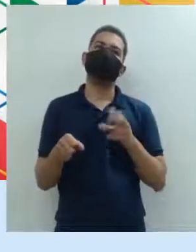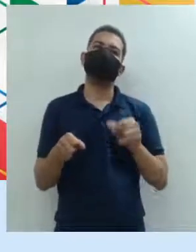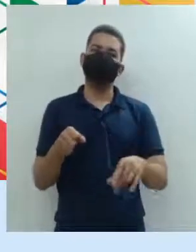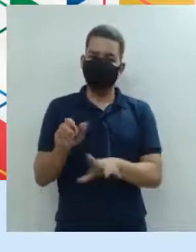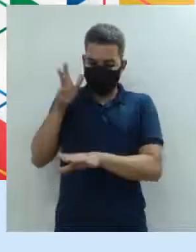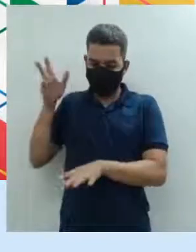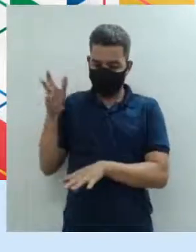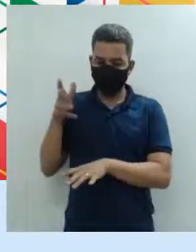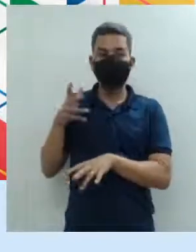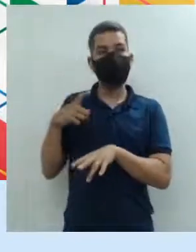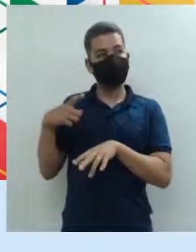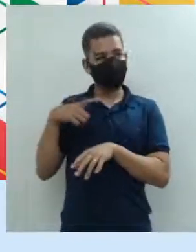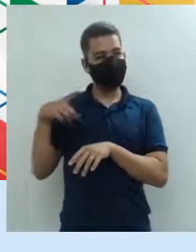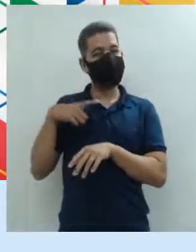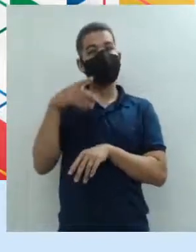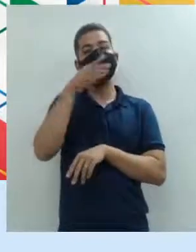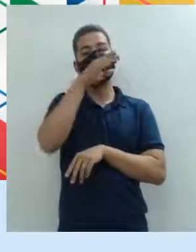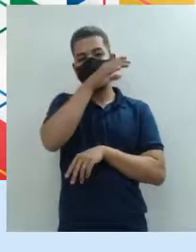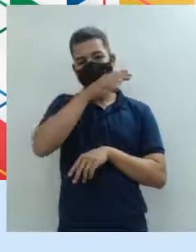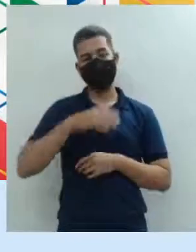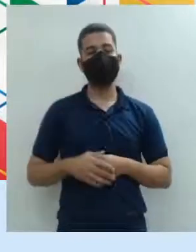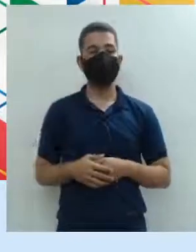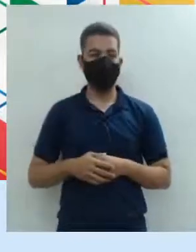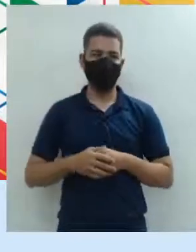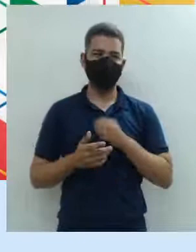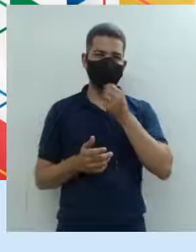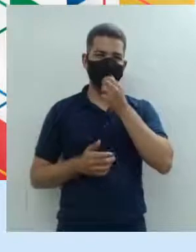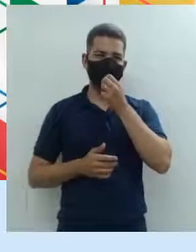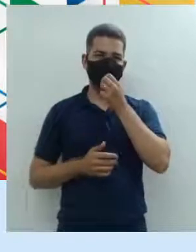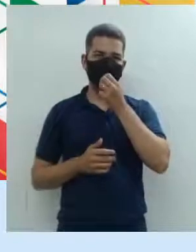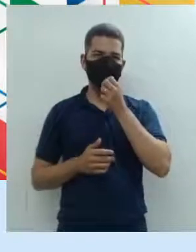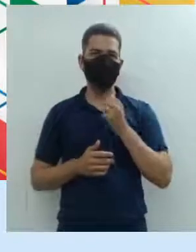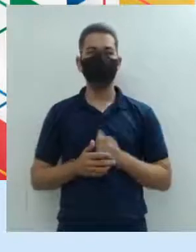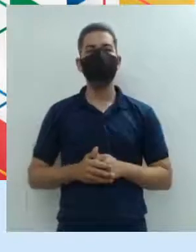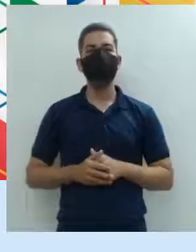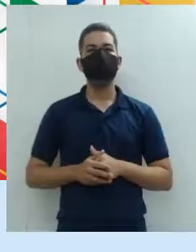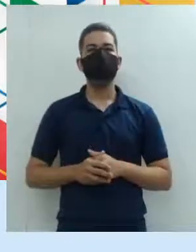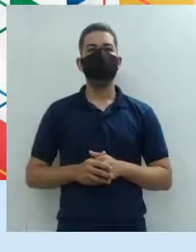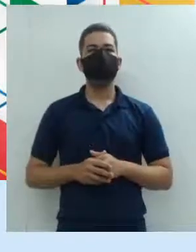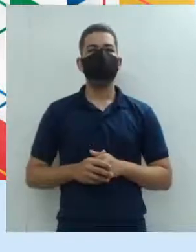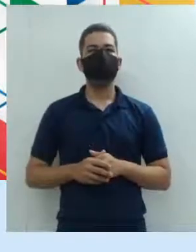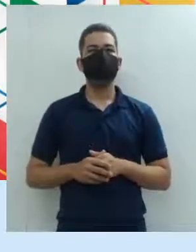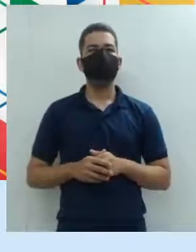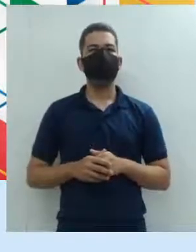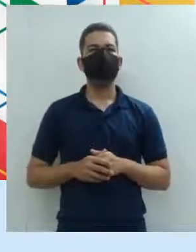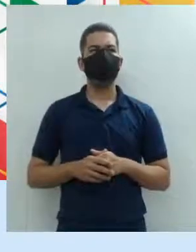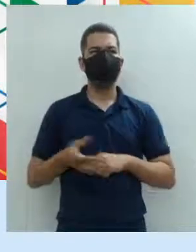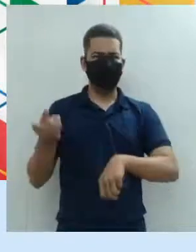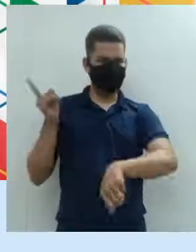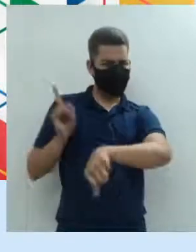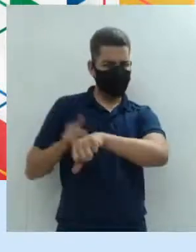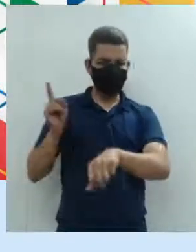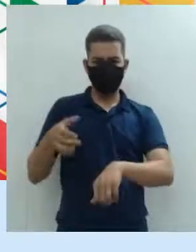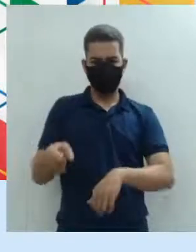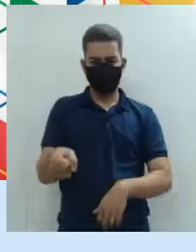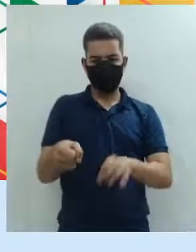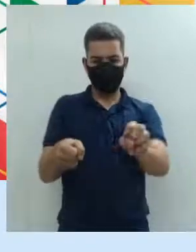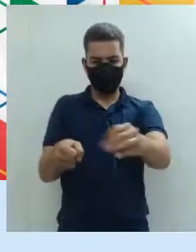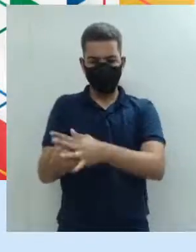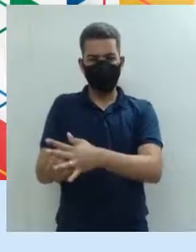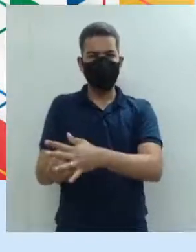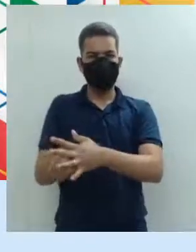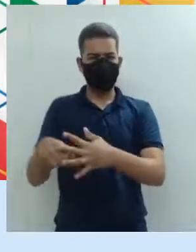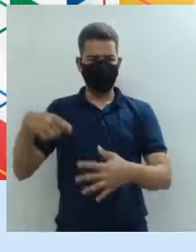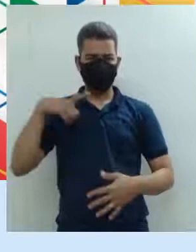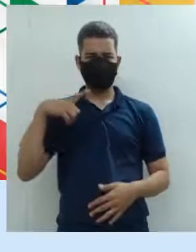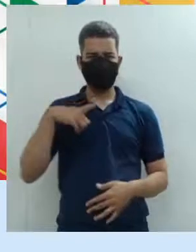ter uma sensação não tão agradável, né? Ele vai começar a sentir a barra aquecendo. Isso é imediato, assim que eu coloco a barra